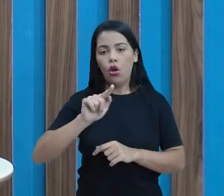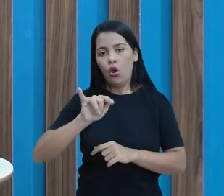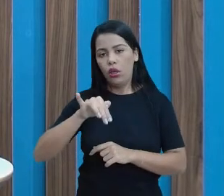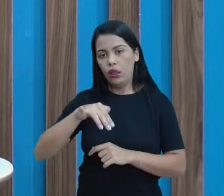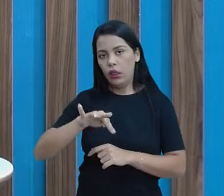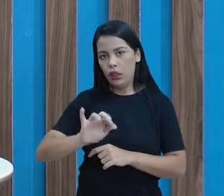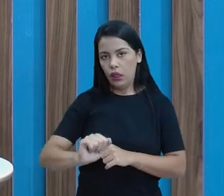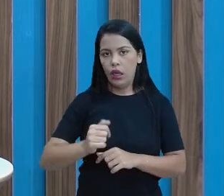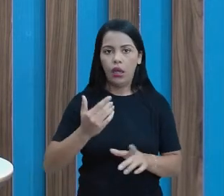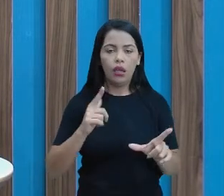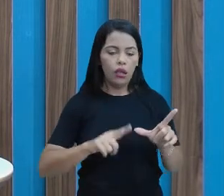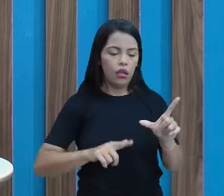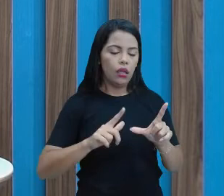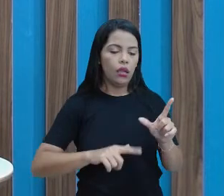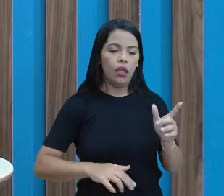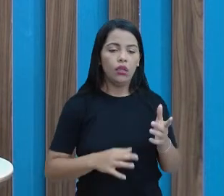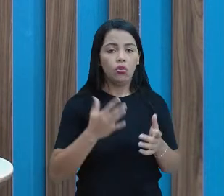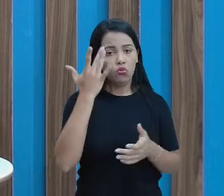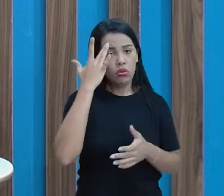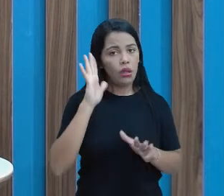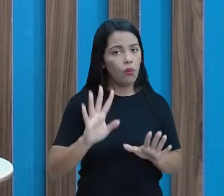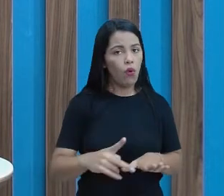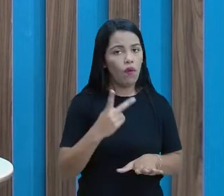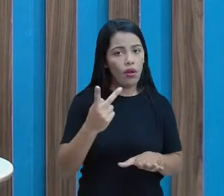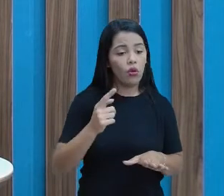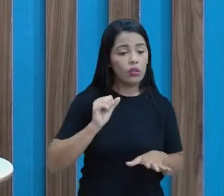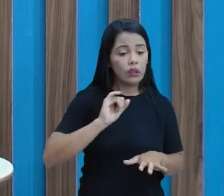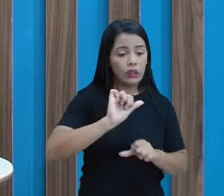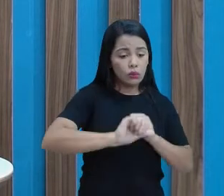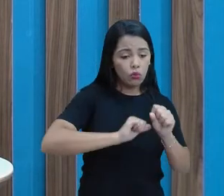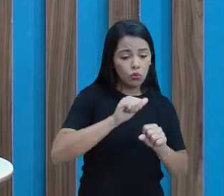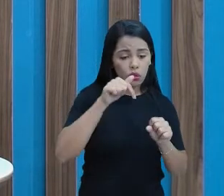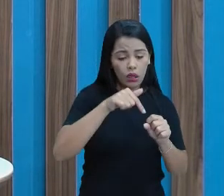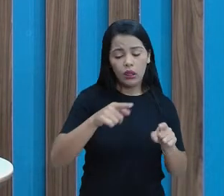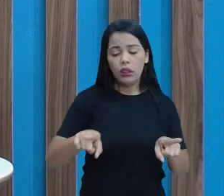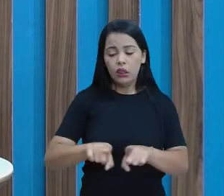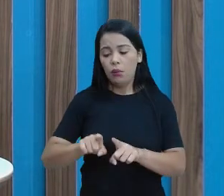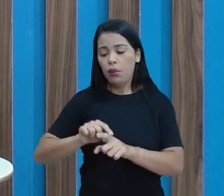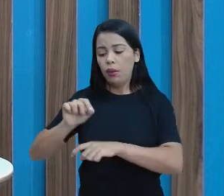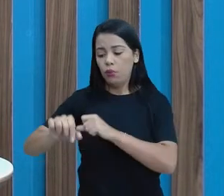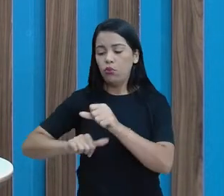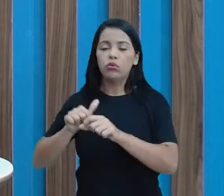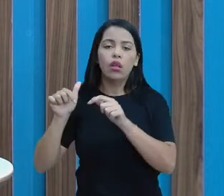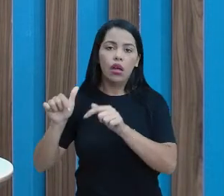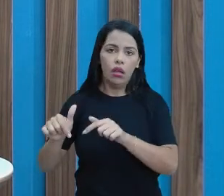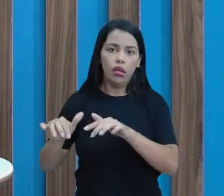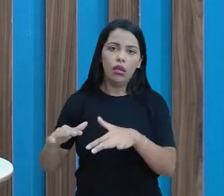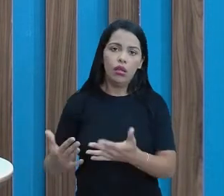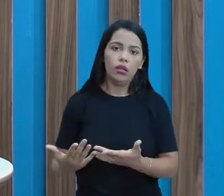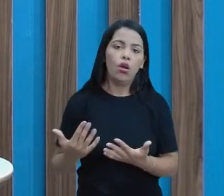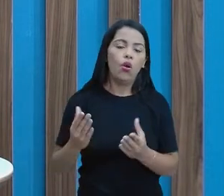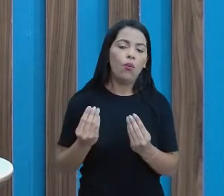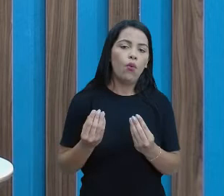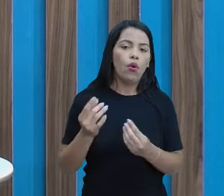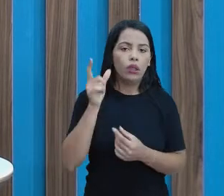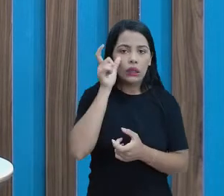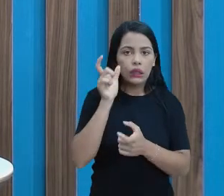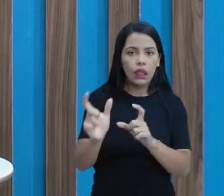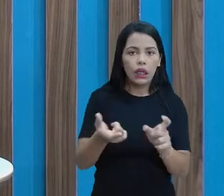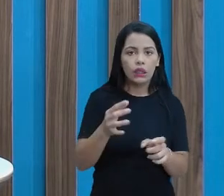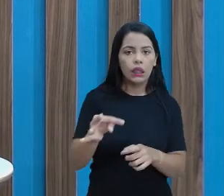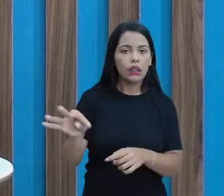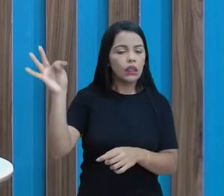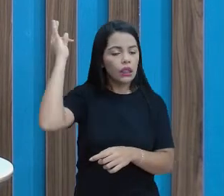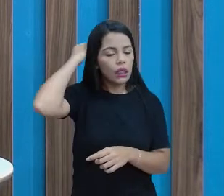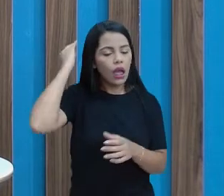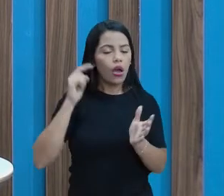outro valor também vai variar. E foi perfeito como o Tiago colocou aqui para a gente, essa questão mostrando, né, das grandezas que